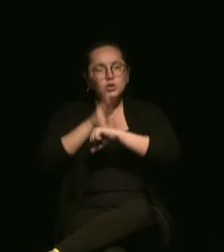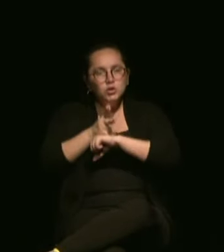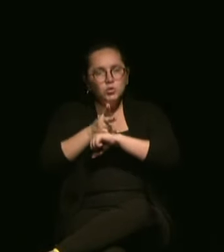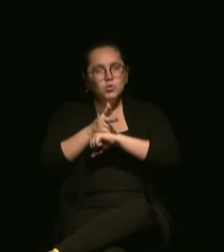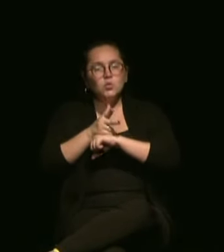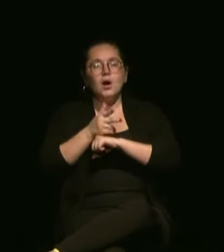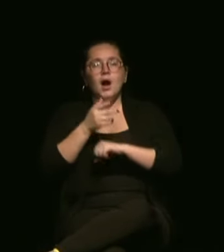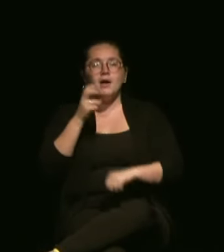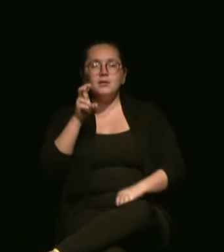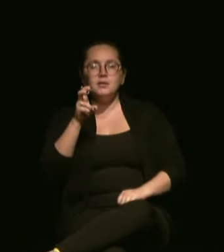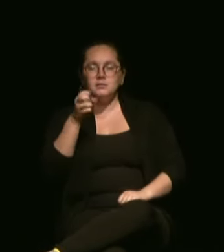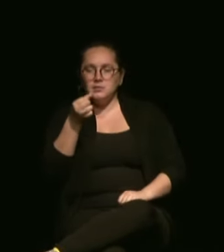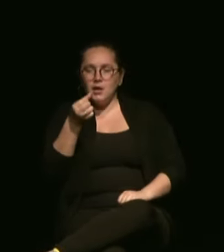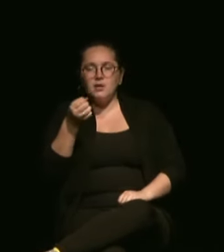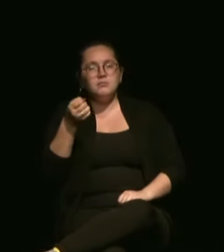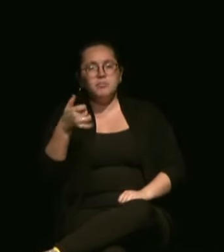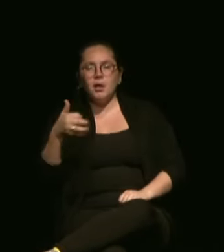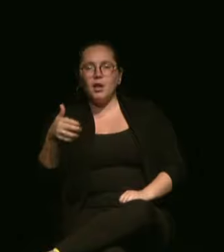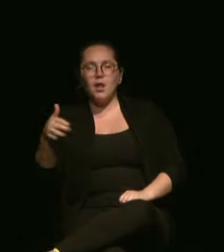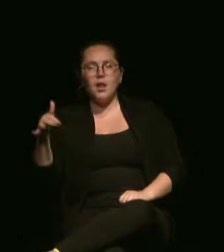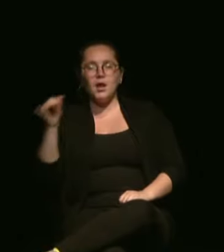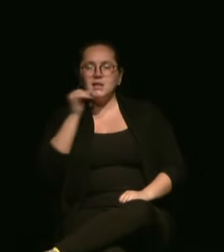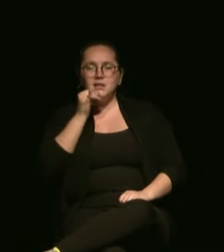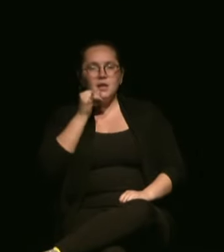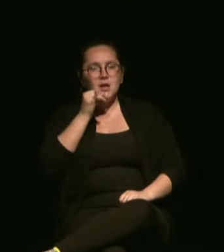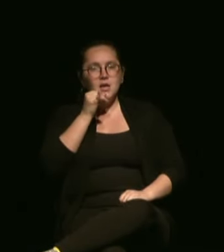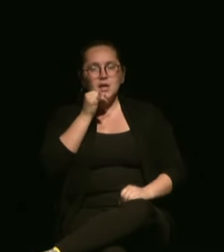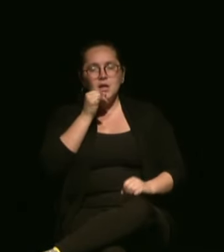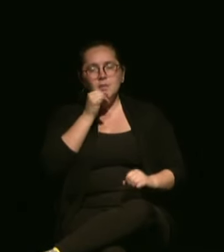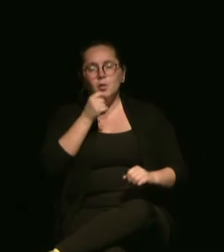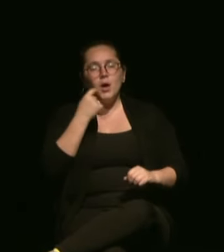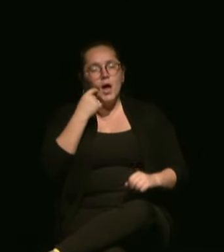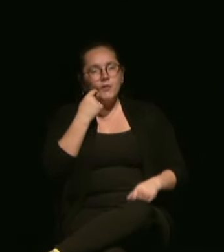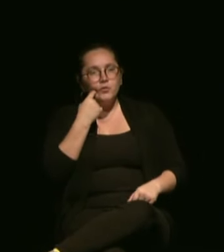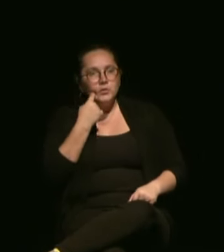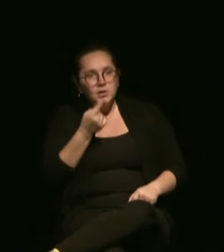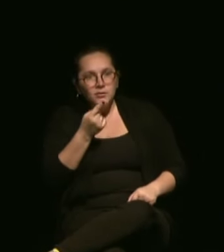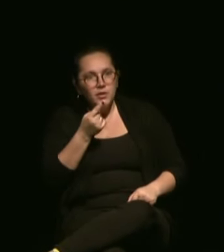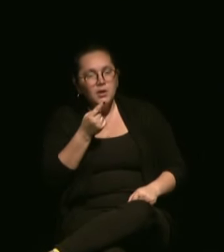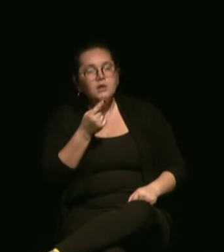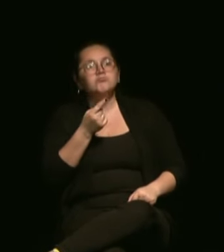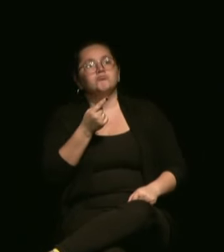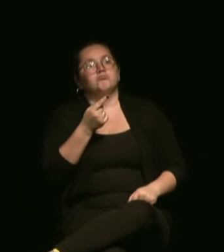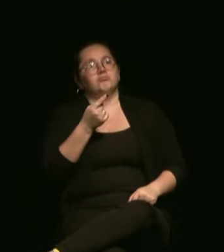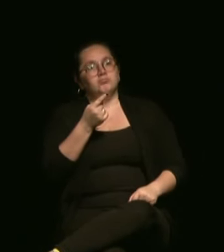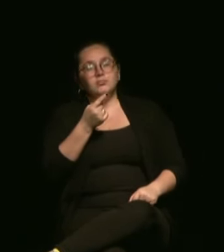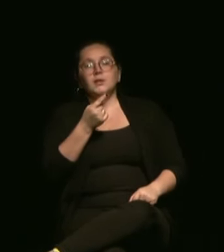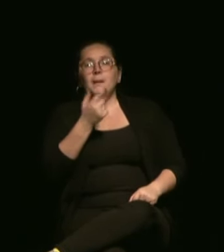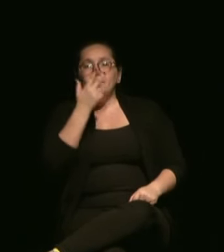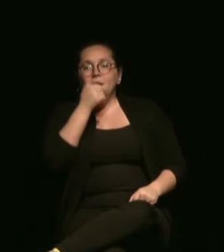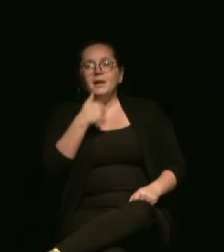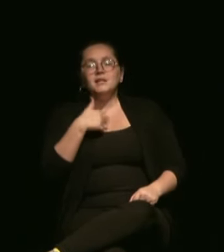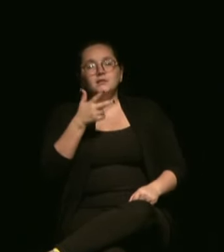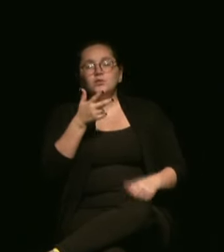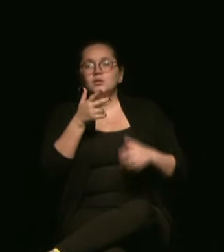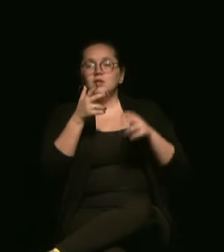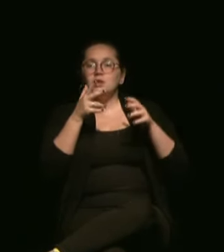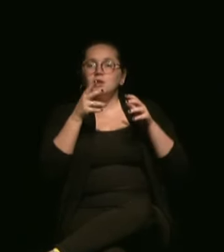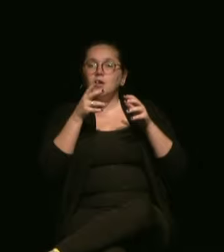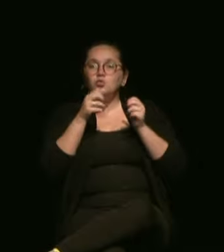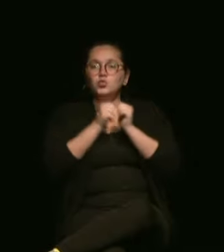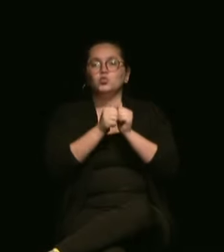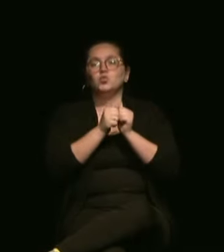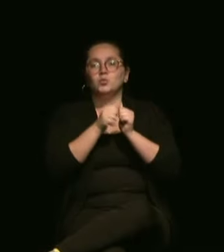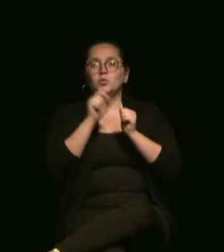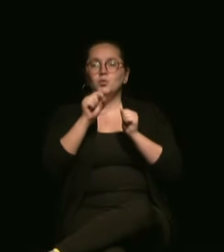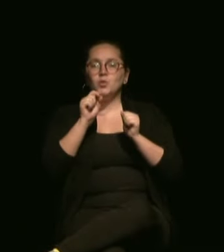e o sexto, e o sétimo, e o oitavo, e aí subitamente você transborda a medida e você entra, digamos, no terreno do